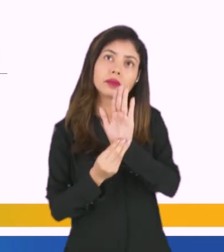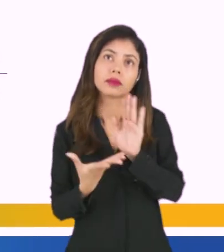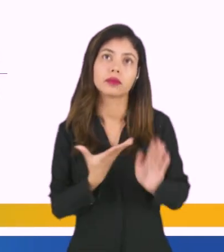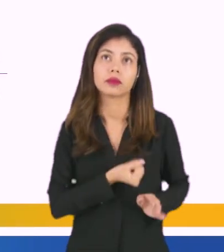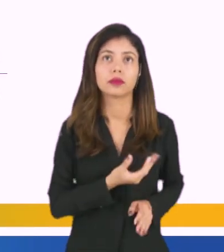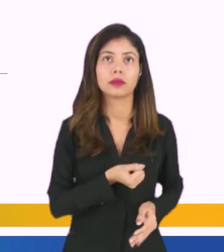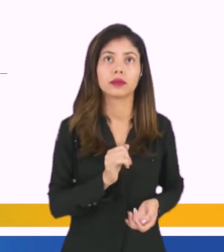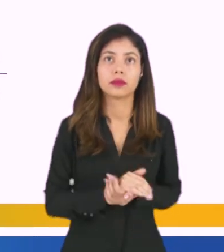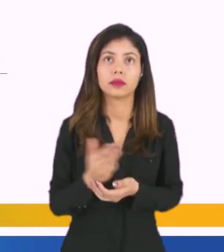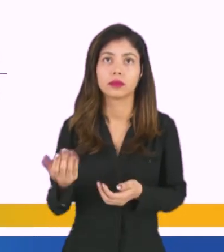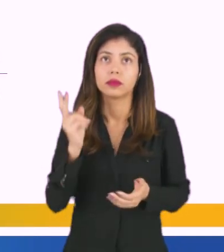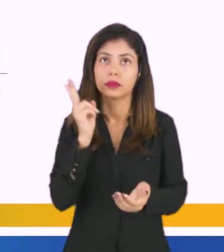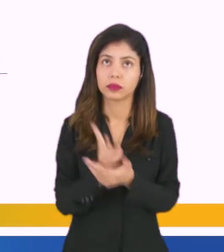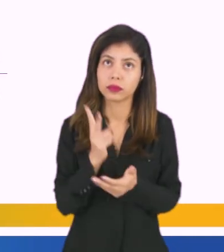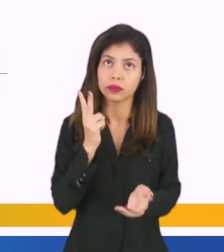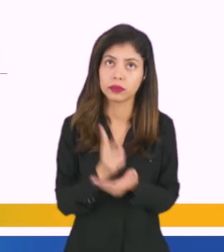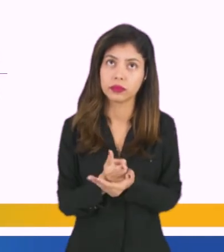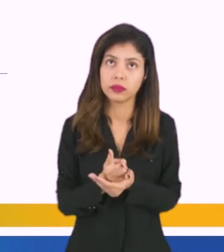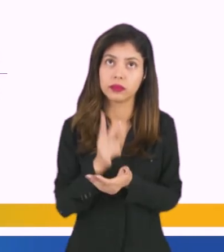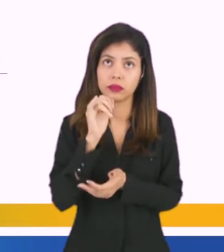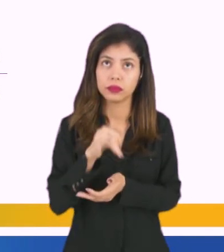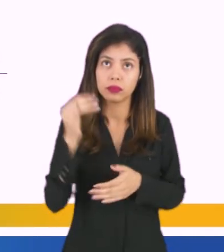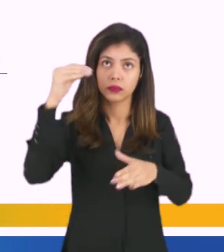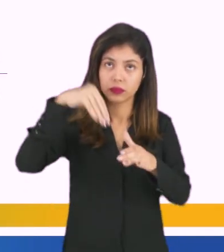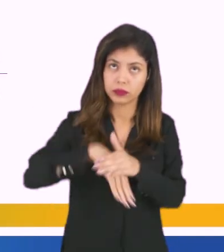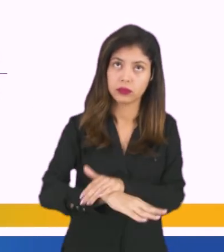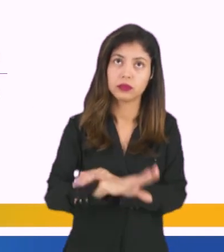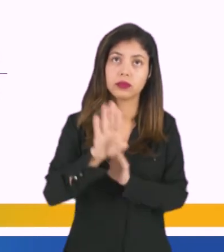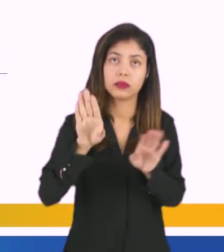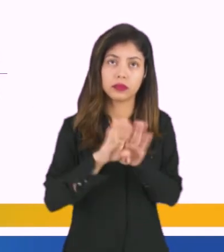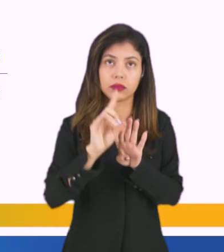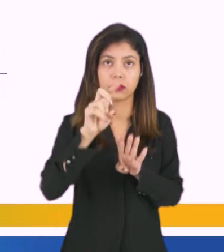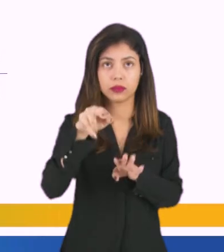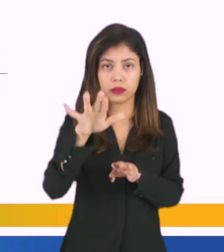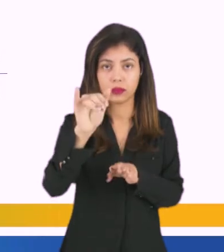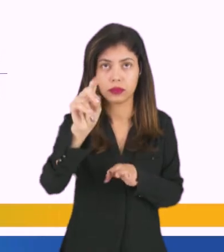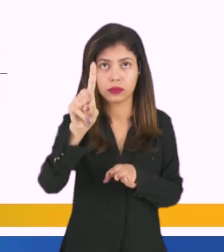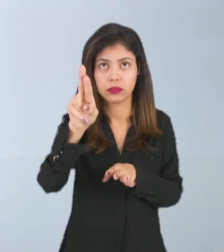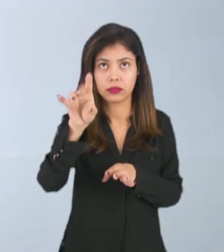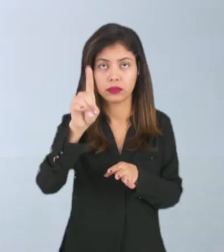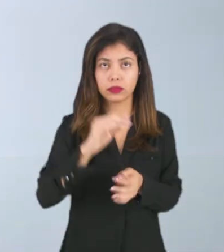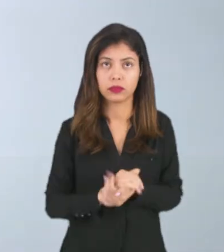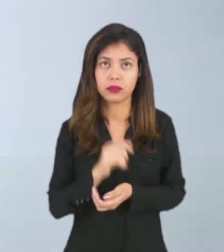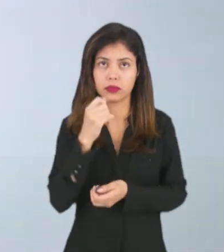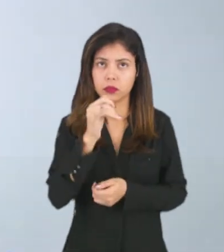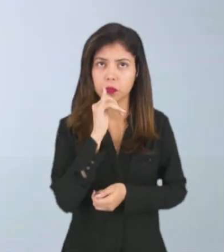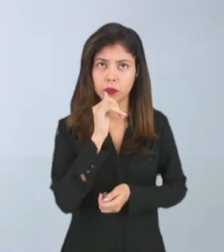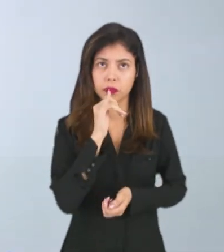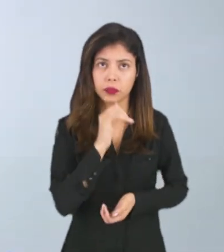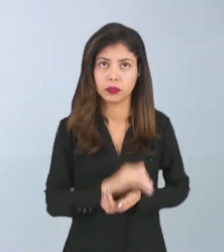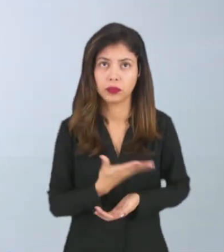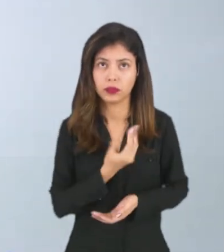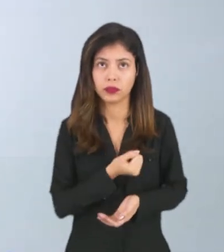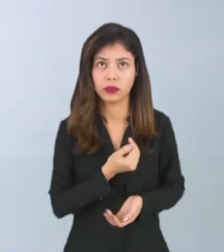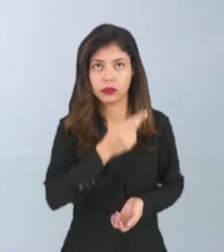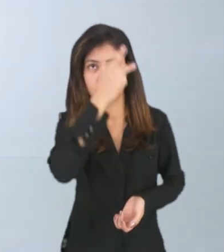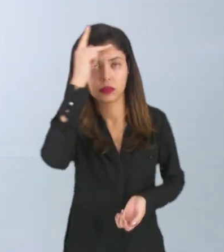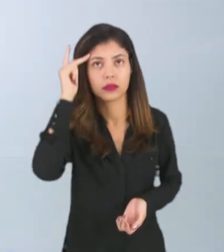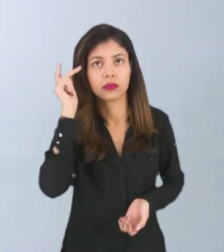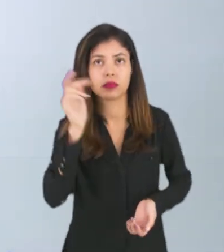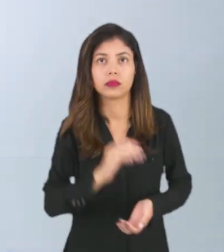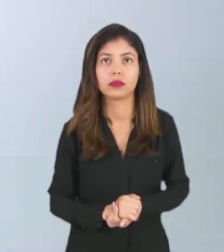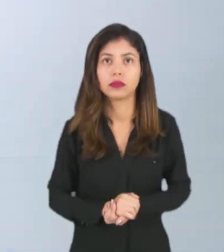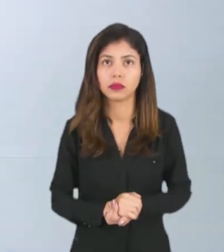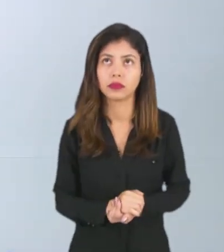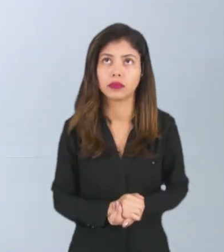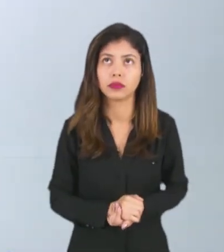do numerador está sempre dentro do denominador. Por exemplo, ainda que eu coloquei para vocês, o número de óbito por causa